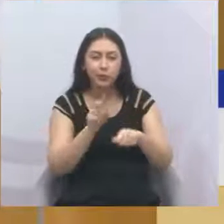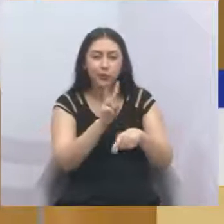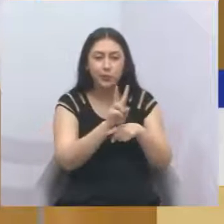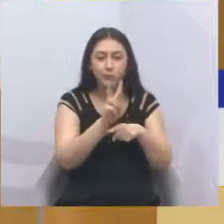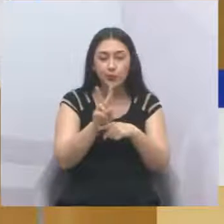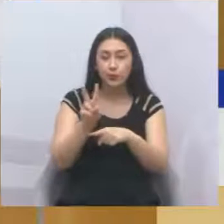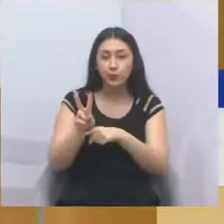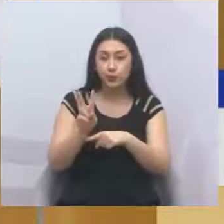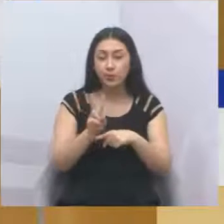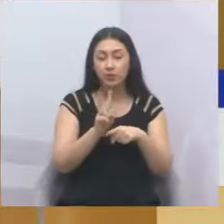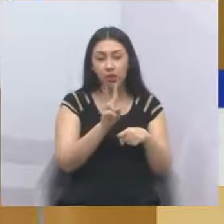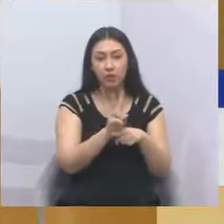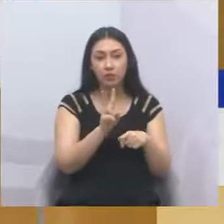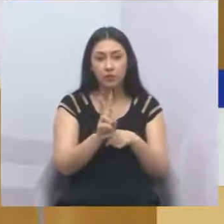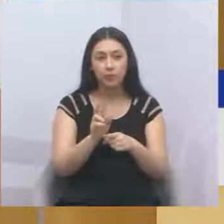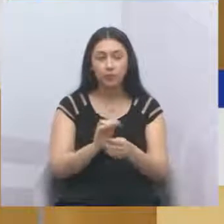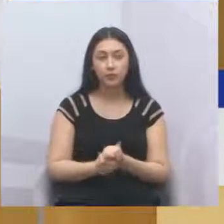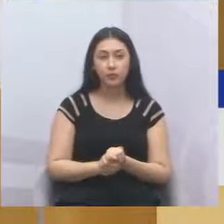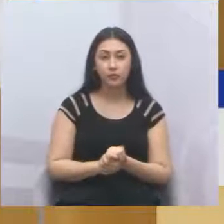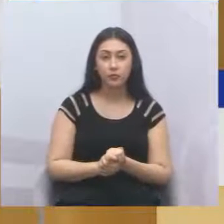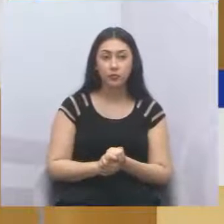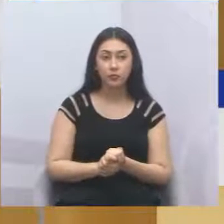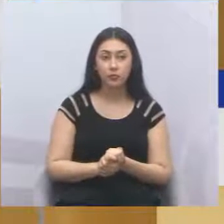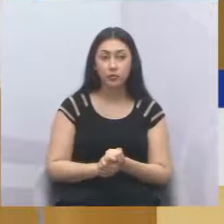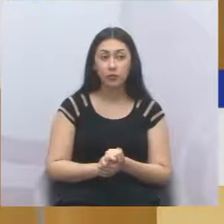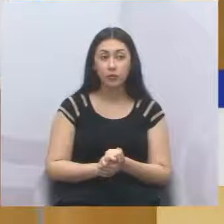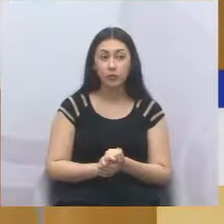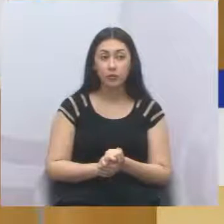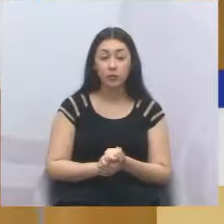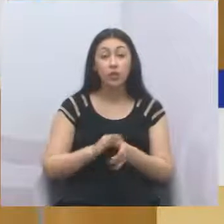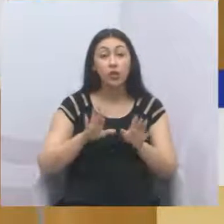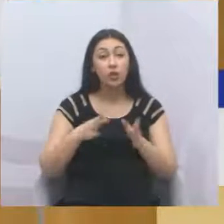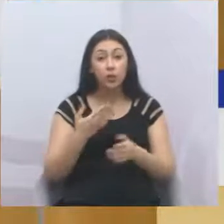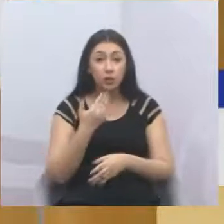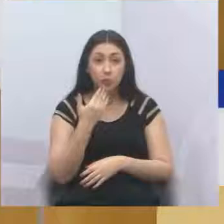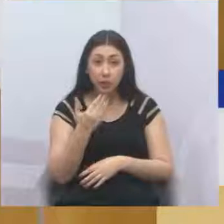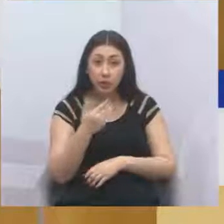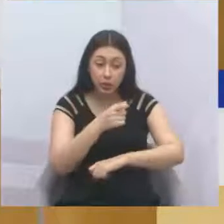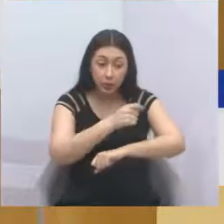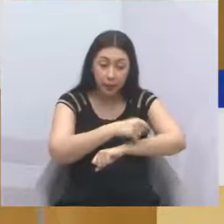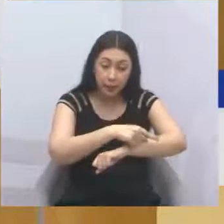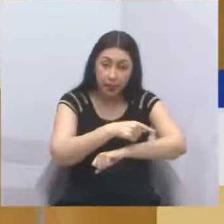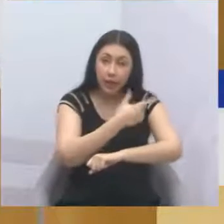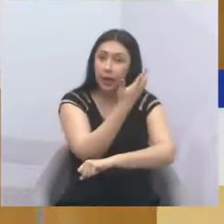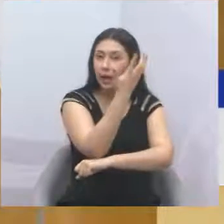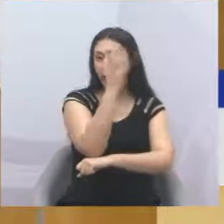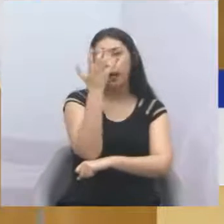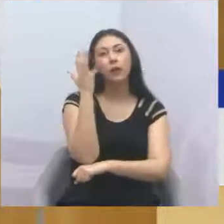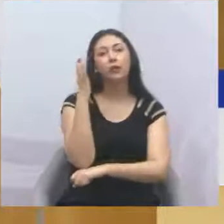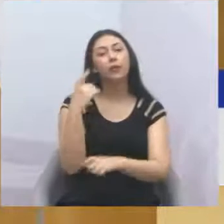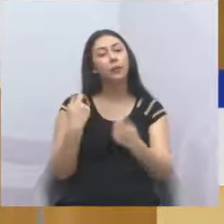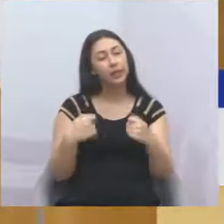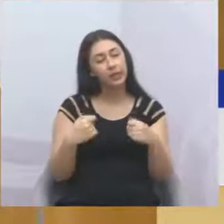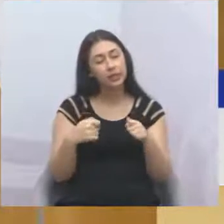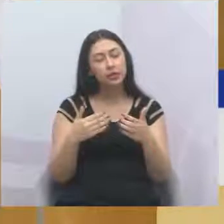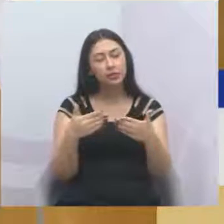cuidado. Então, ao pedir o plantio de uma árvore, por gentileza,